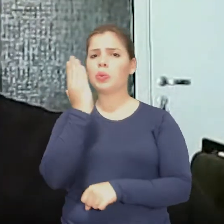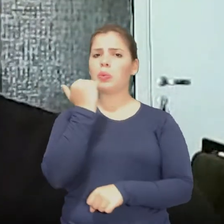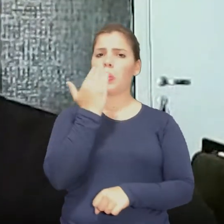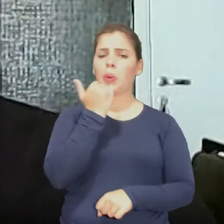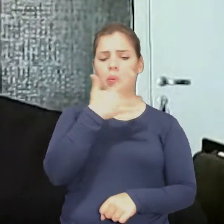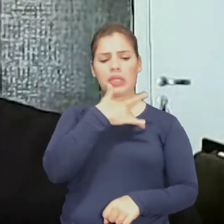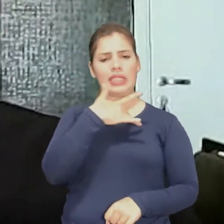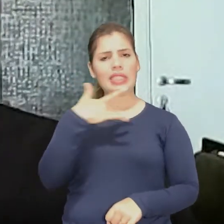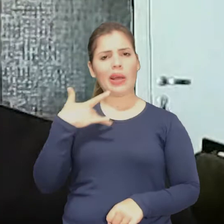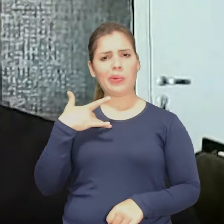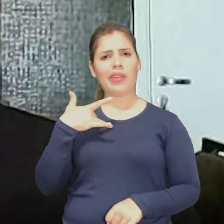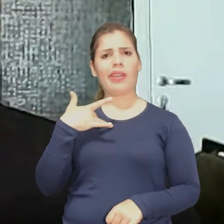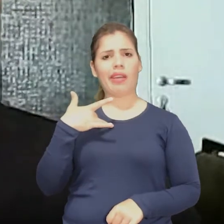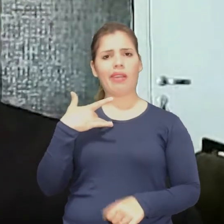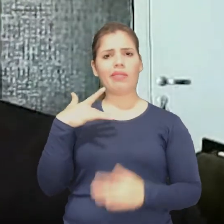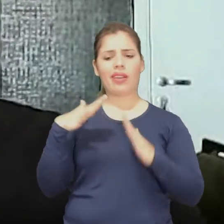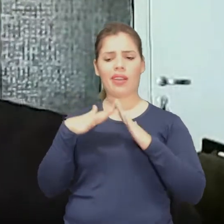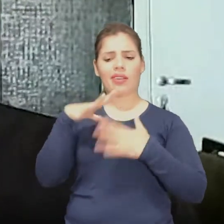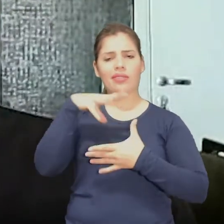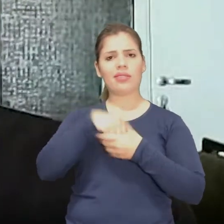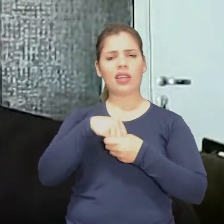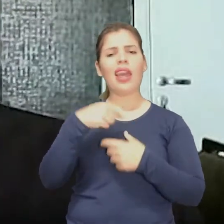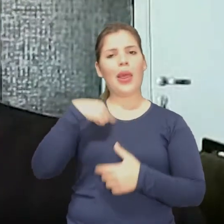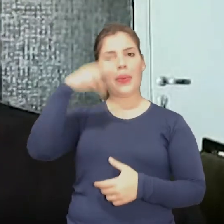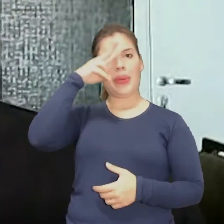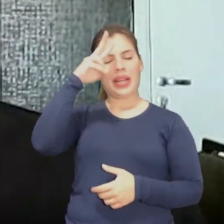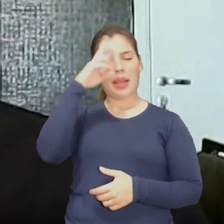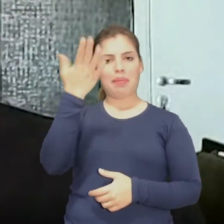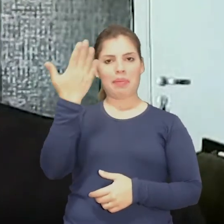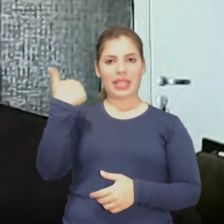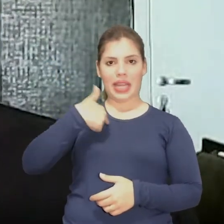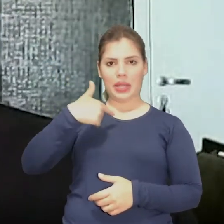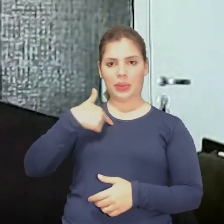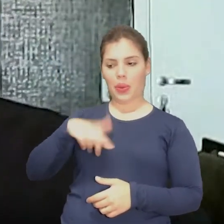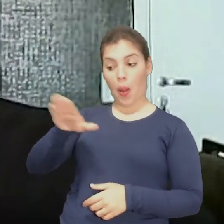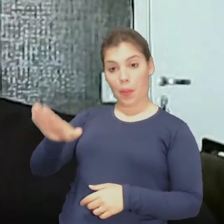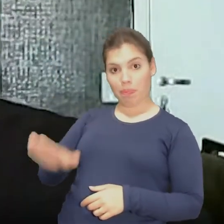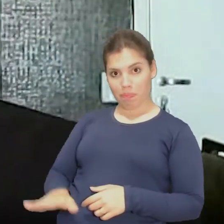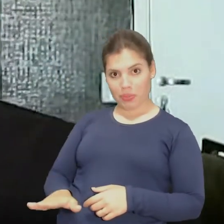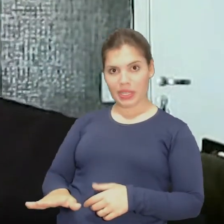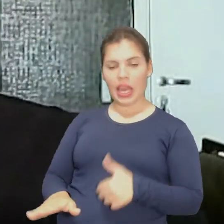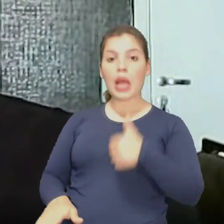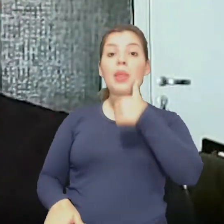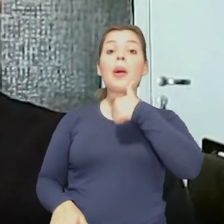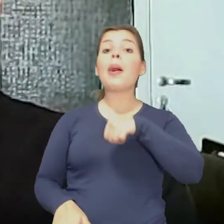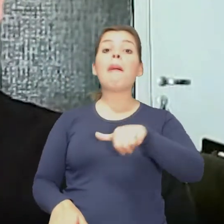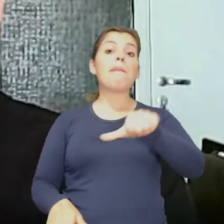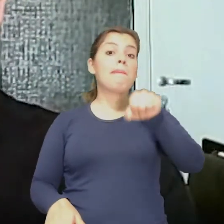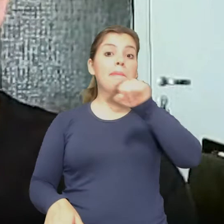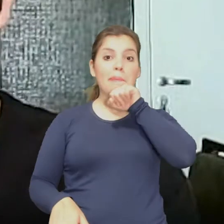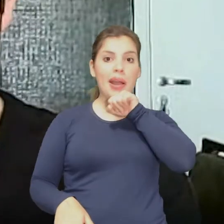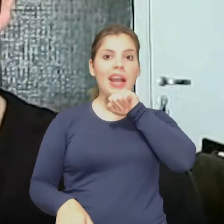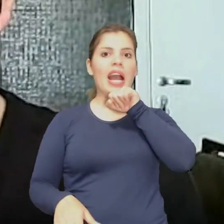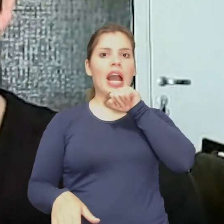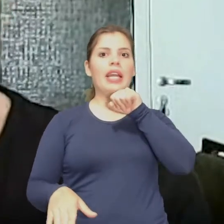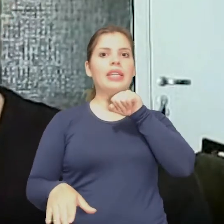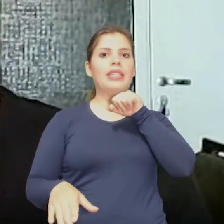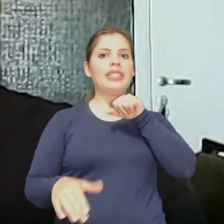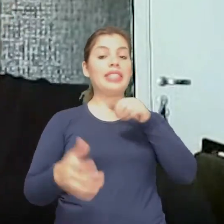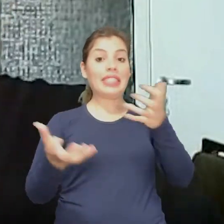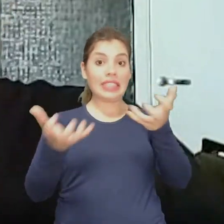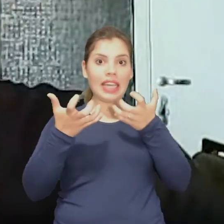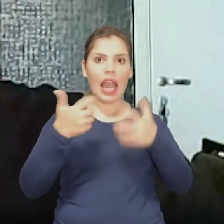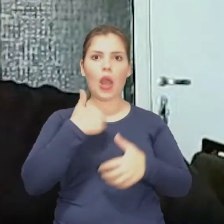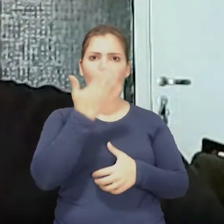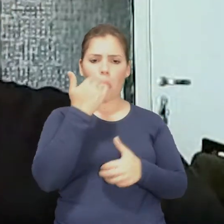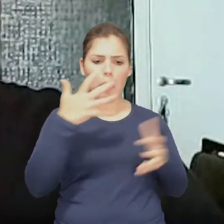cultura de uma alimentação mais saudável em casa. Eu me lembro quando eu era pequeno, desde criança, minha mãe pegava uma folha de alface, não queria comer